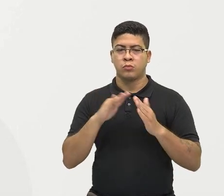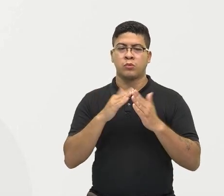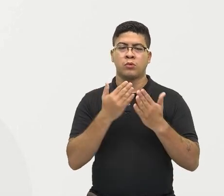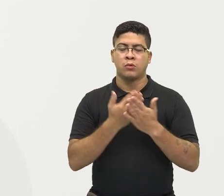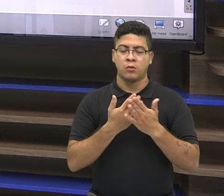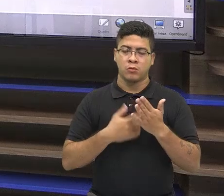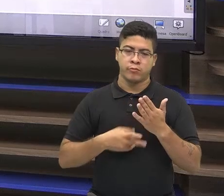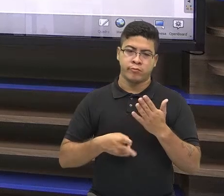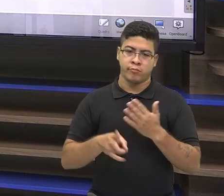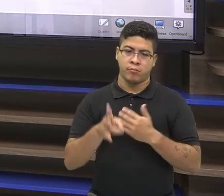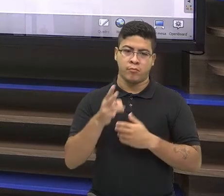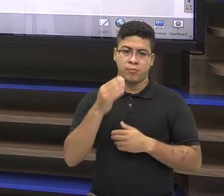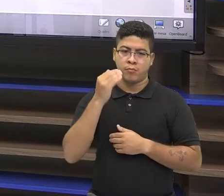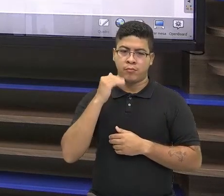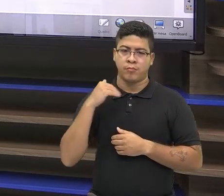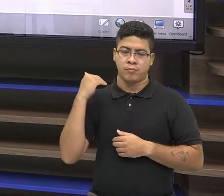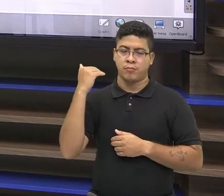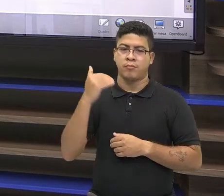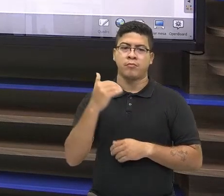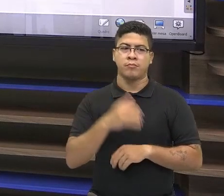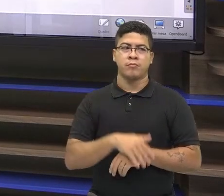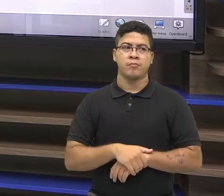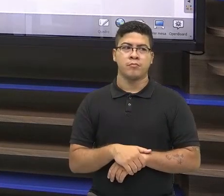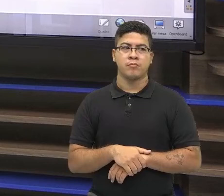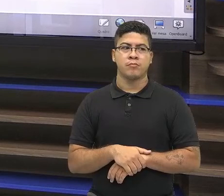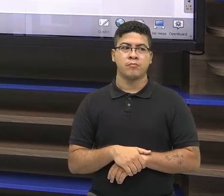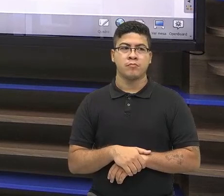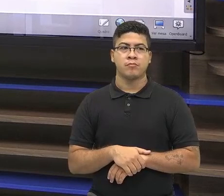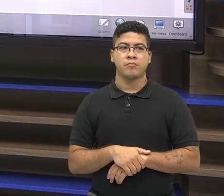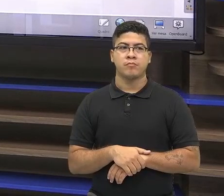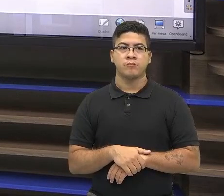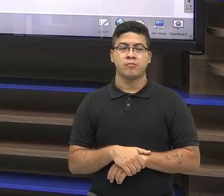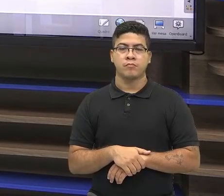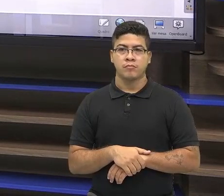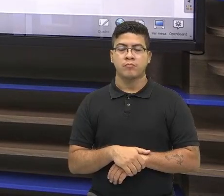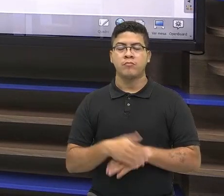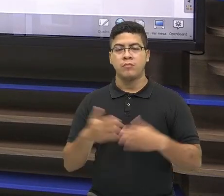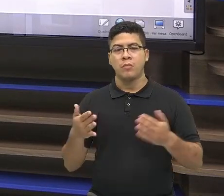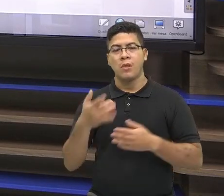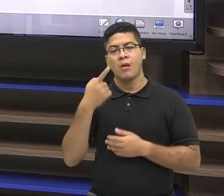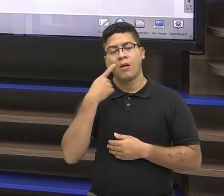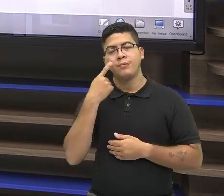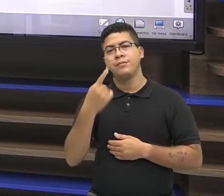escolaridade. Então, gente, hoje nós